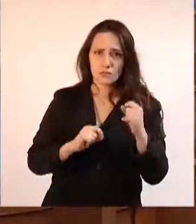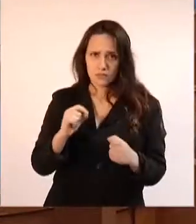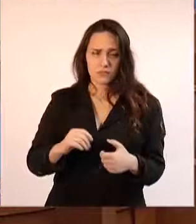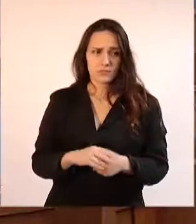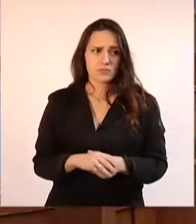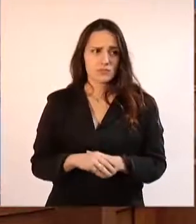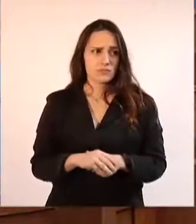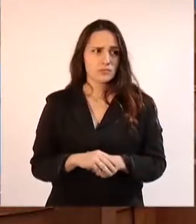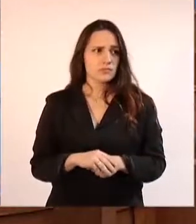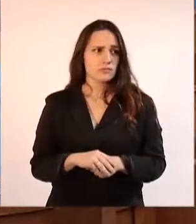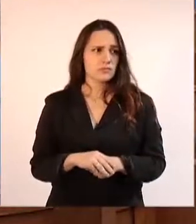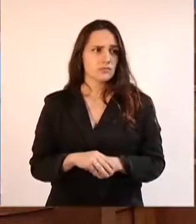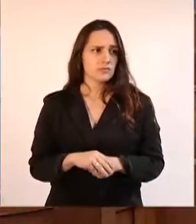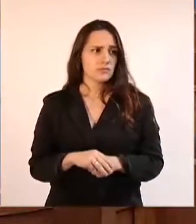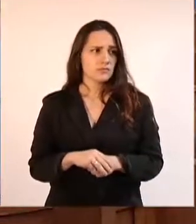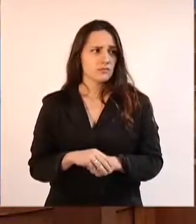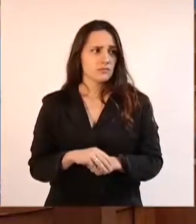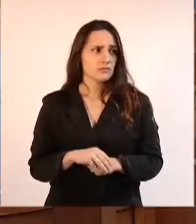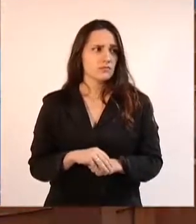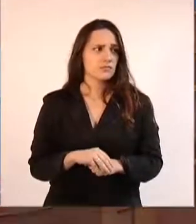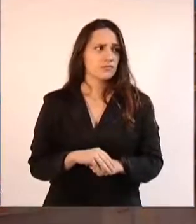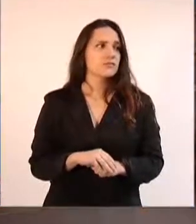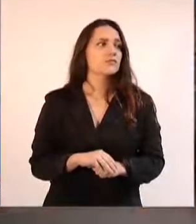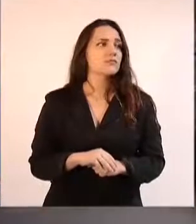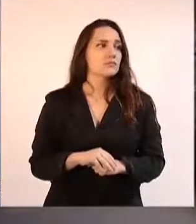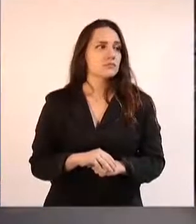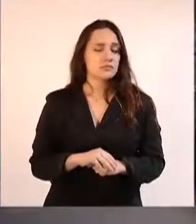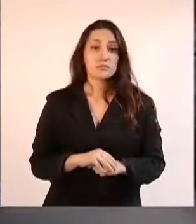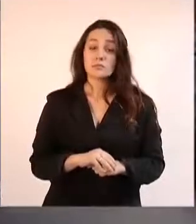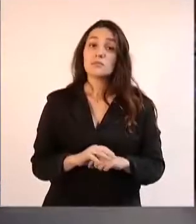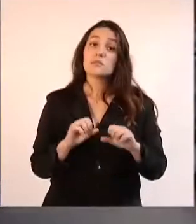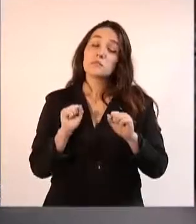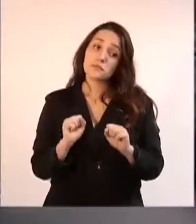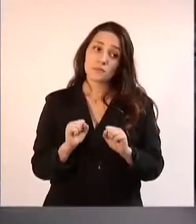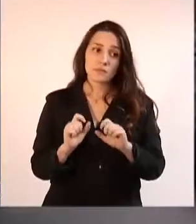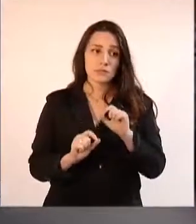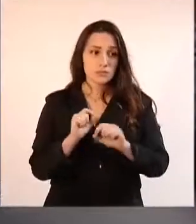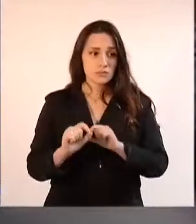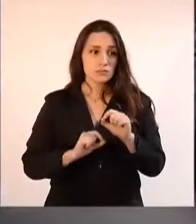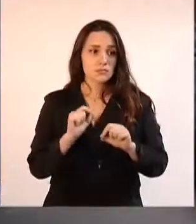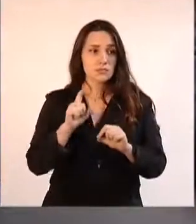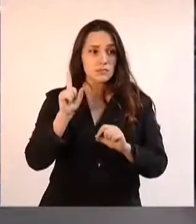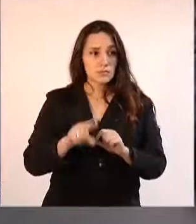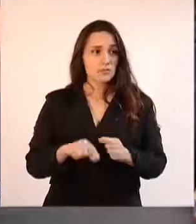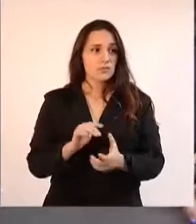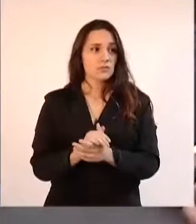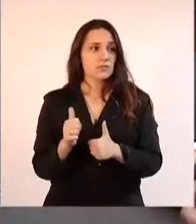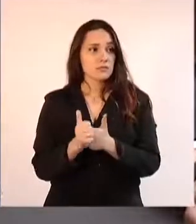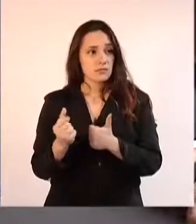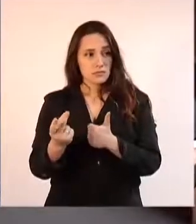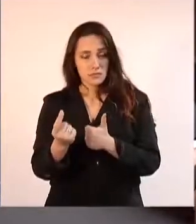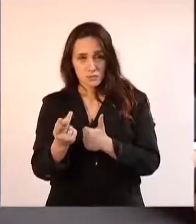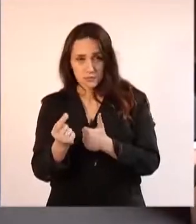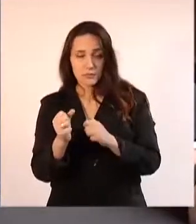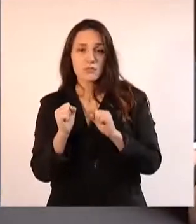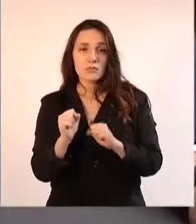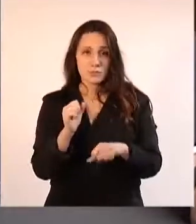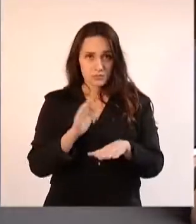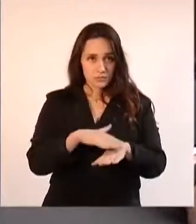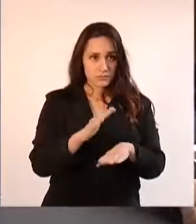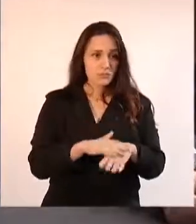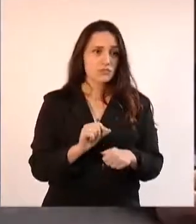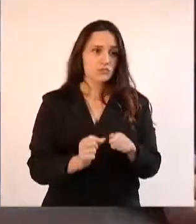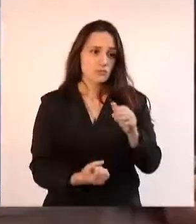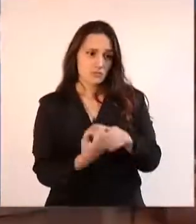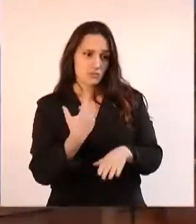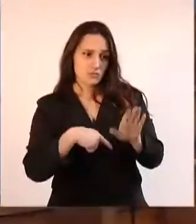isso. Nós temos a deflagração do processo partindo do Tribunal de Contas. Portanto, é